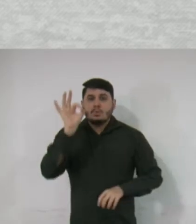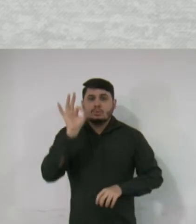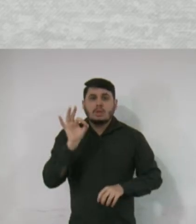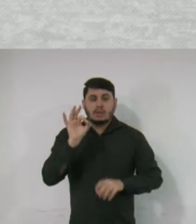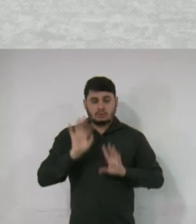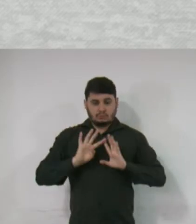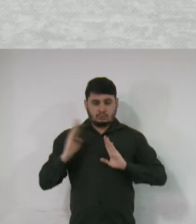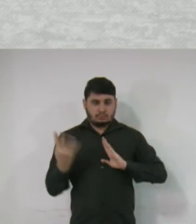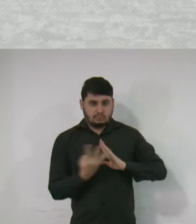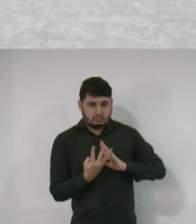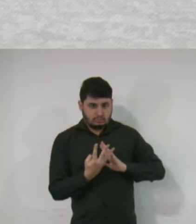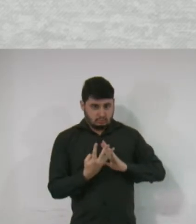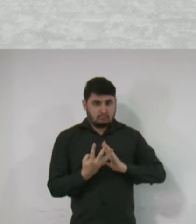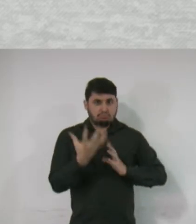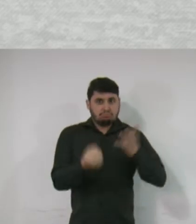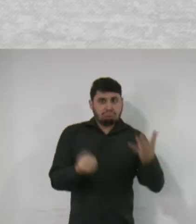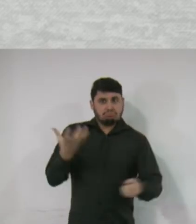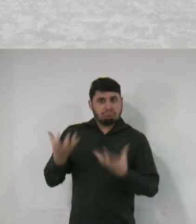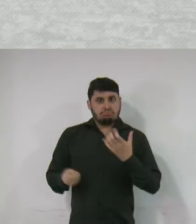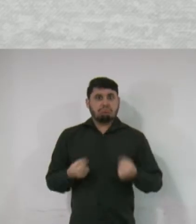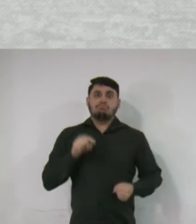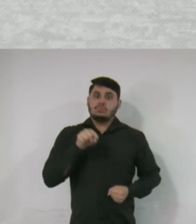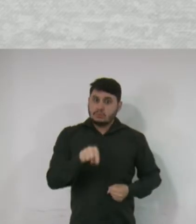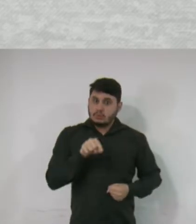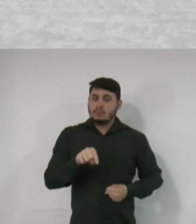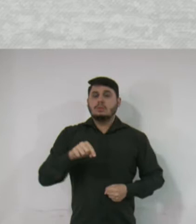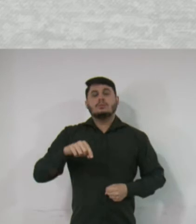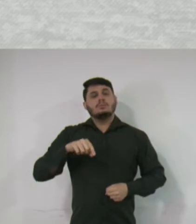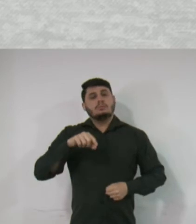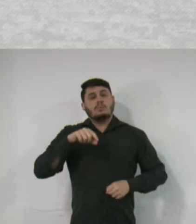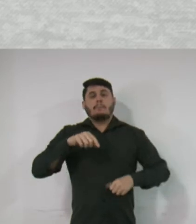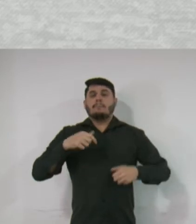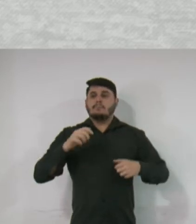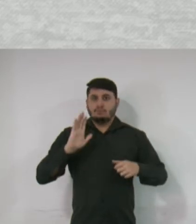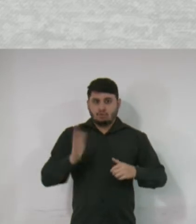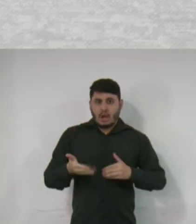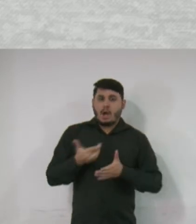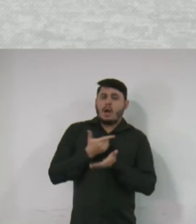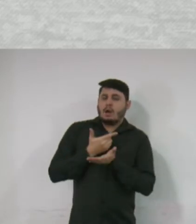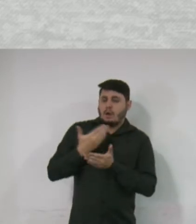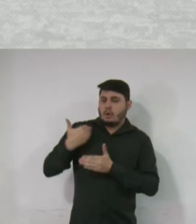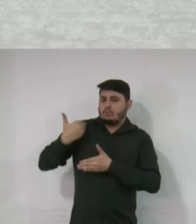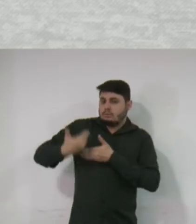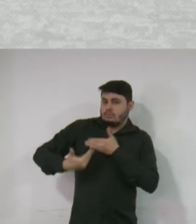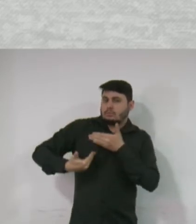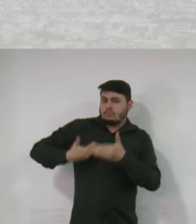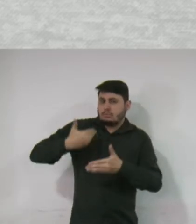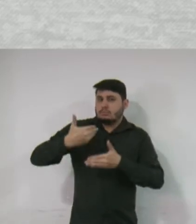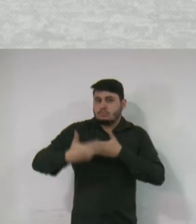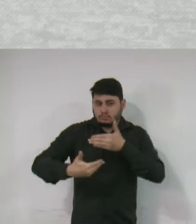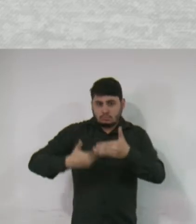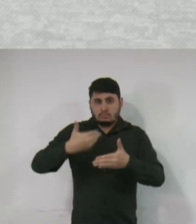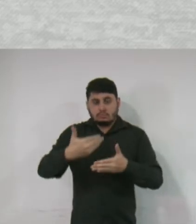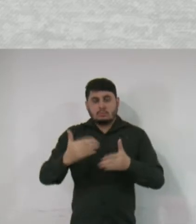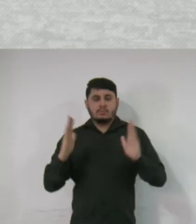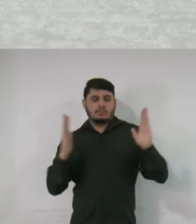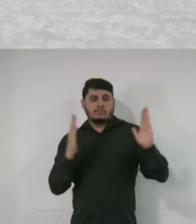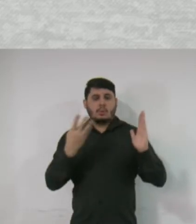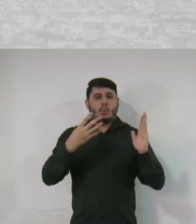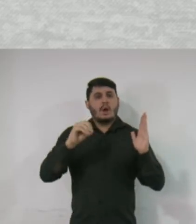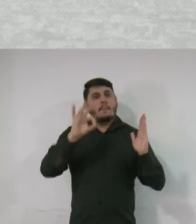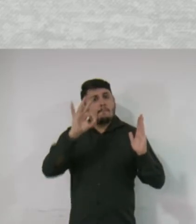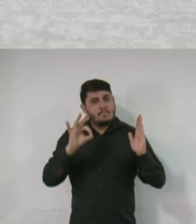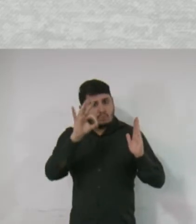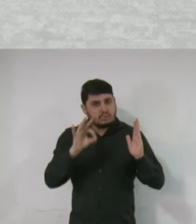semana epidemiológica. A gente tem conseguido manter essa taxa de isolamento próximo aos 40%, com